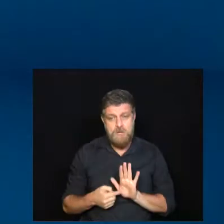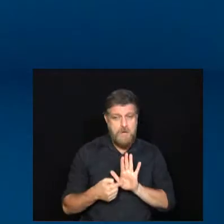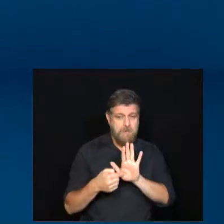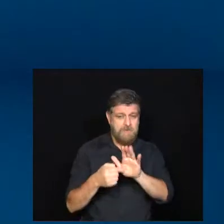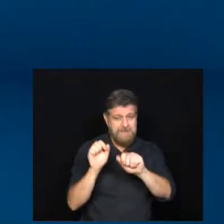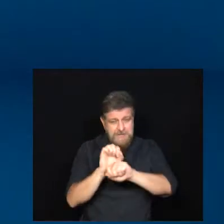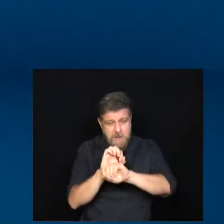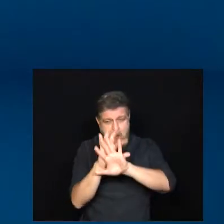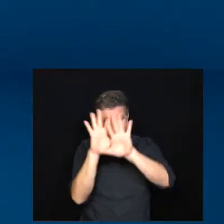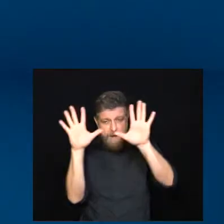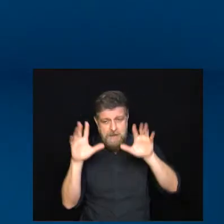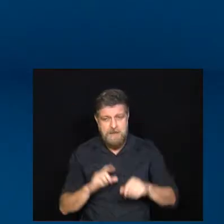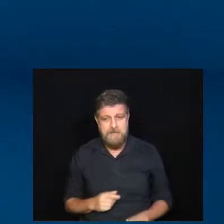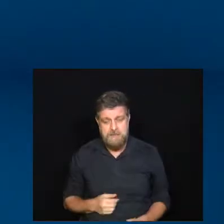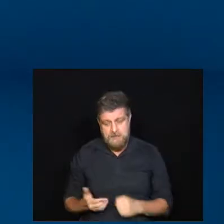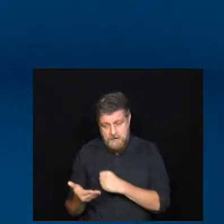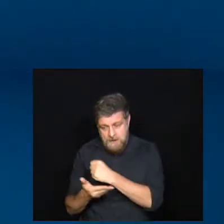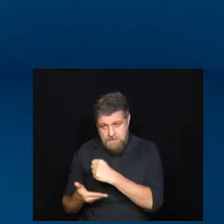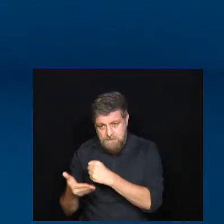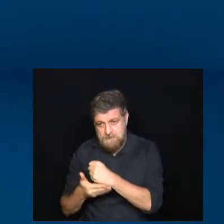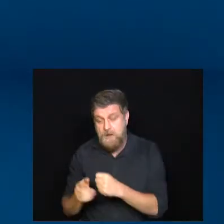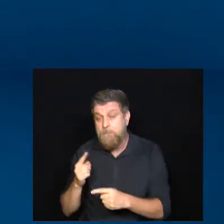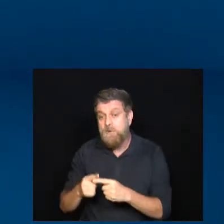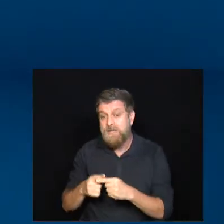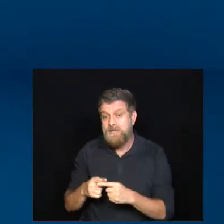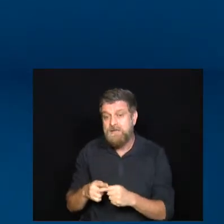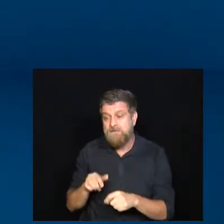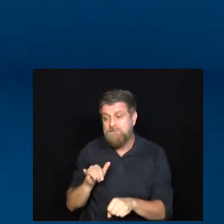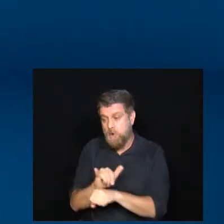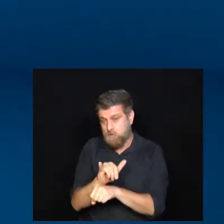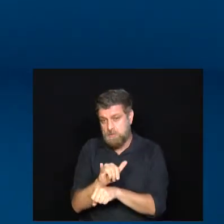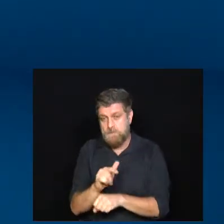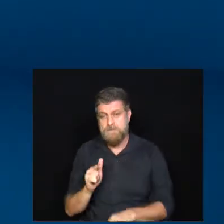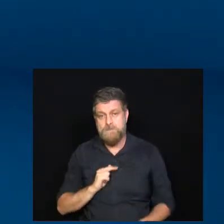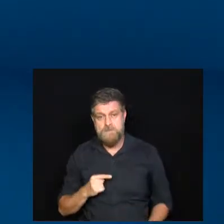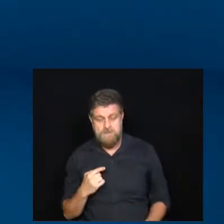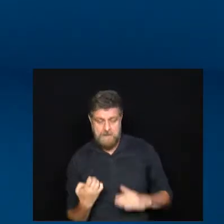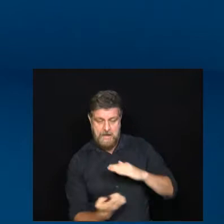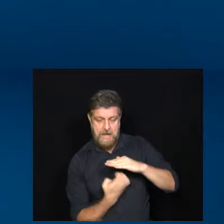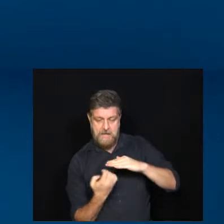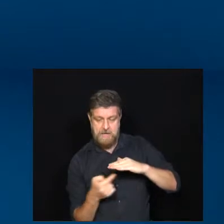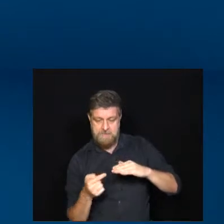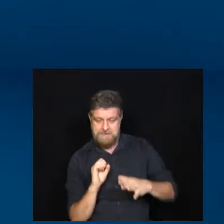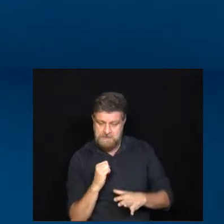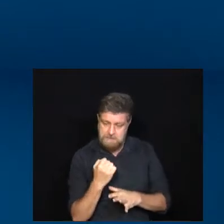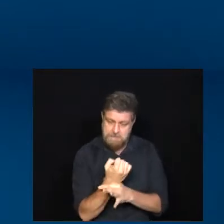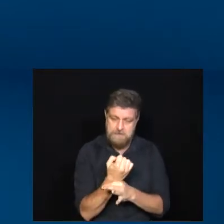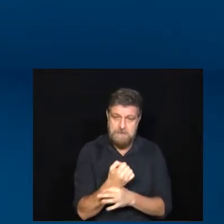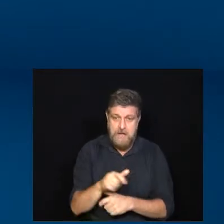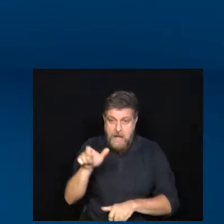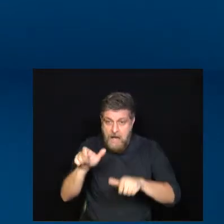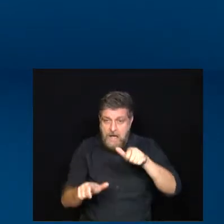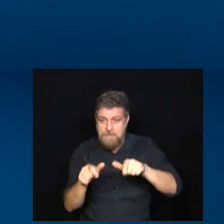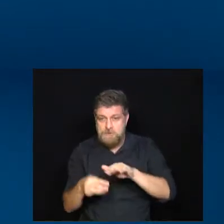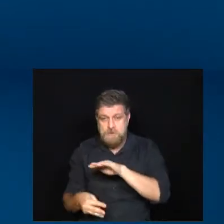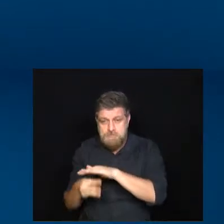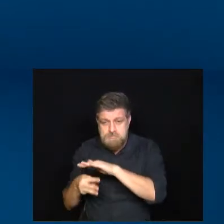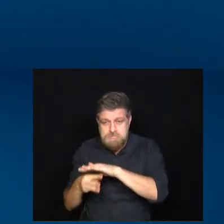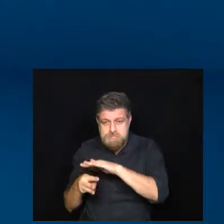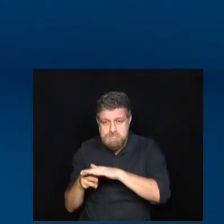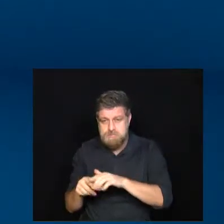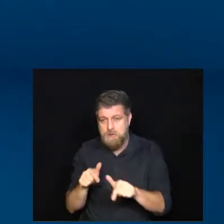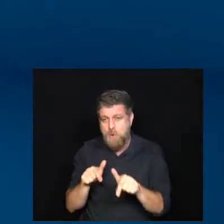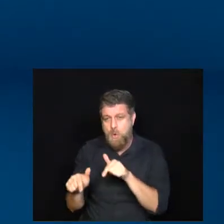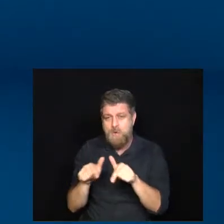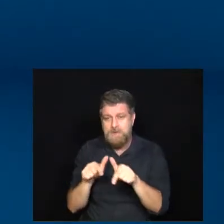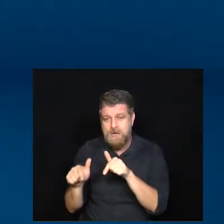clara e devidamente fundamentada do motivo. Além disso, a empresa deverá garantir ao prestador de serviço o exercício